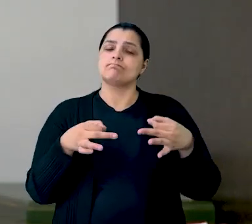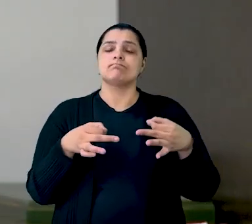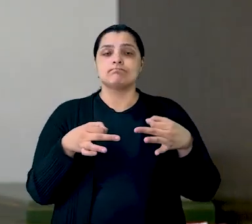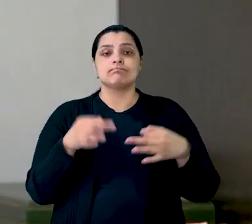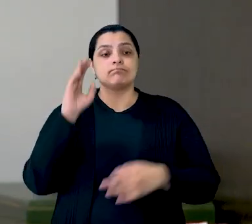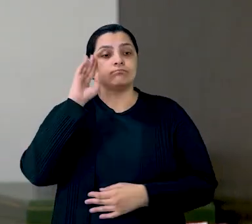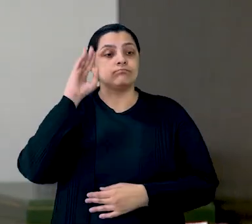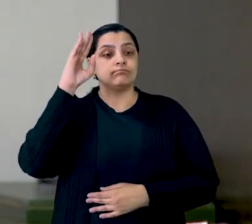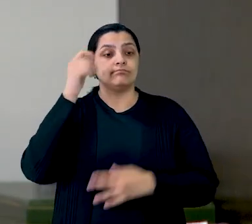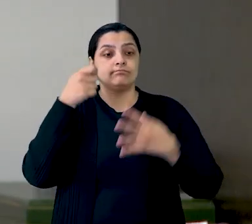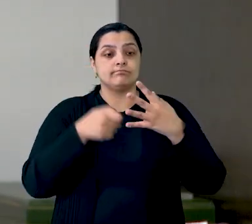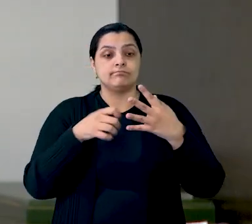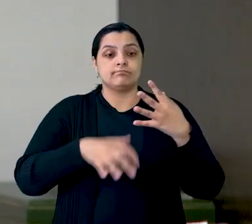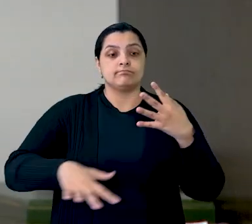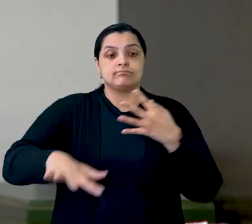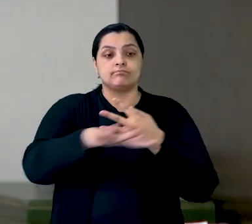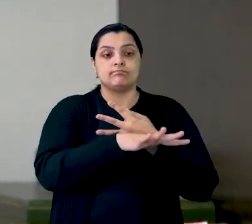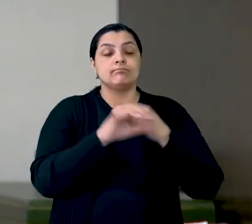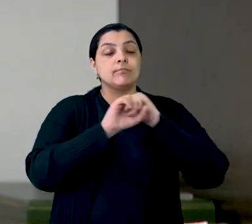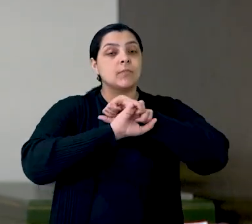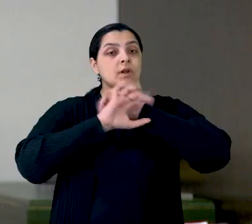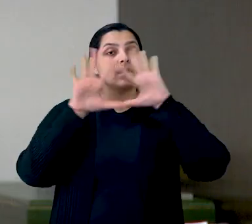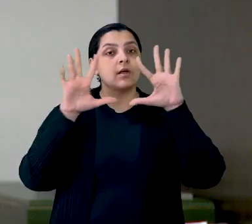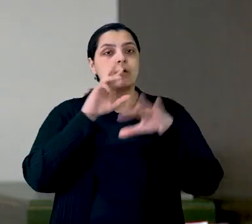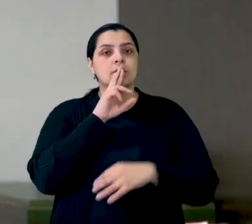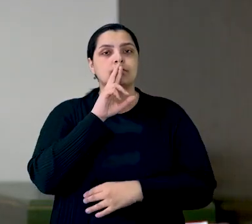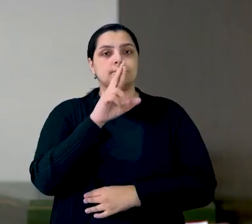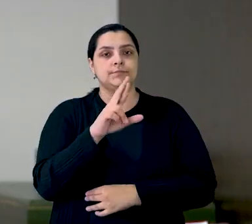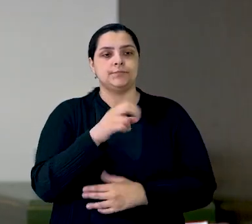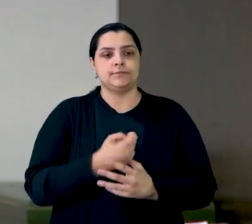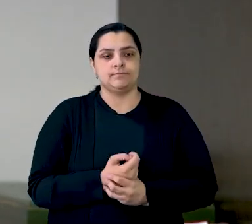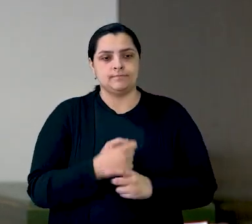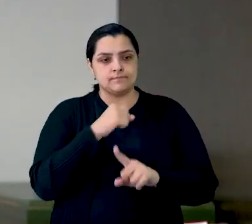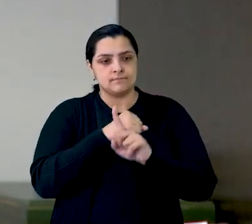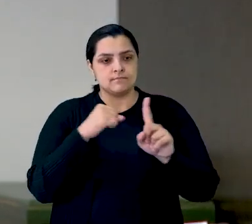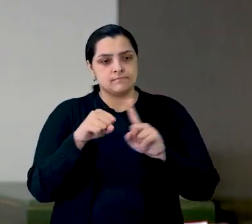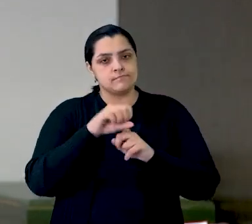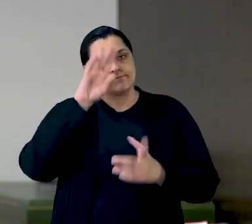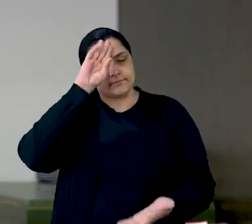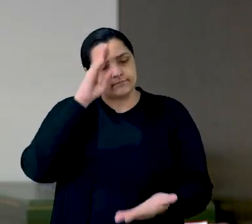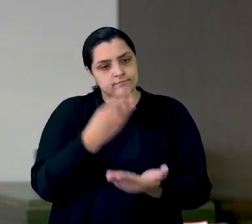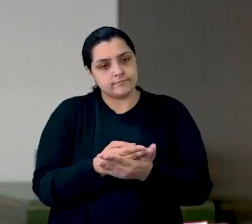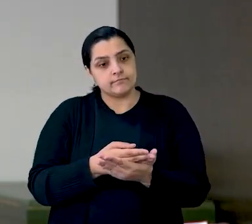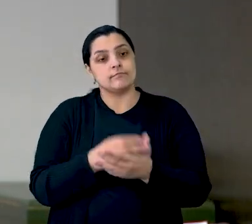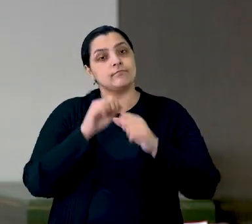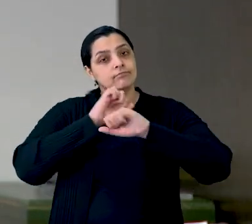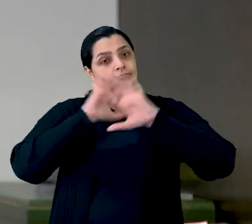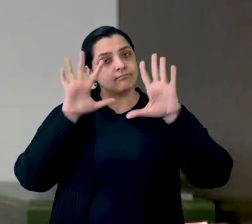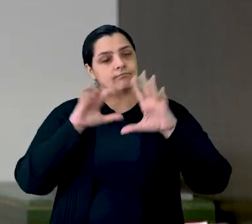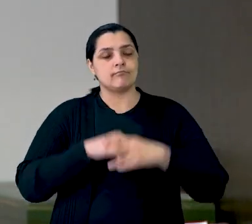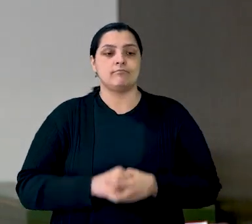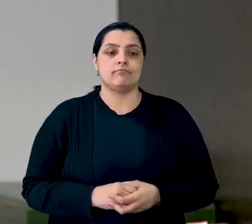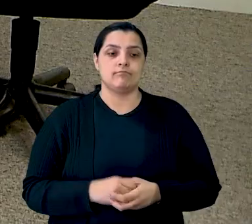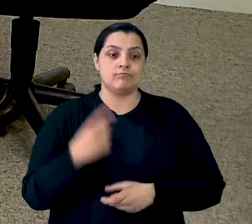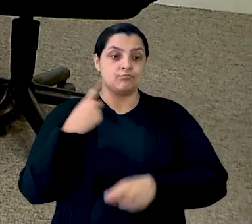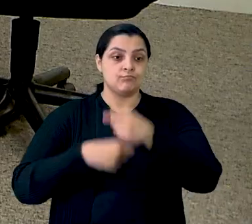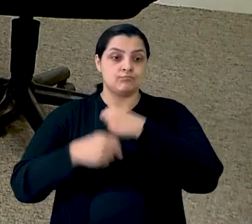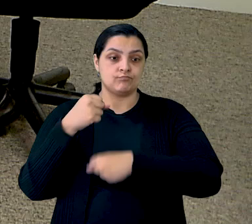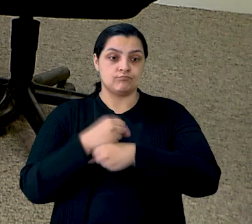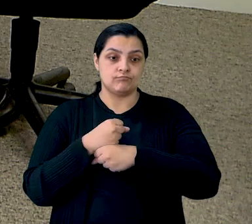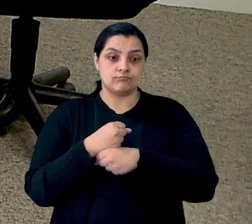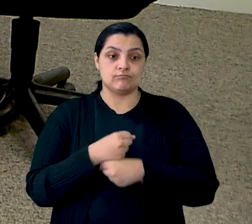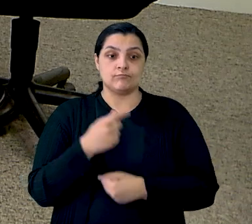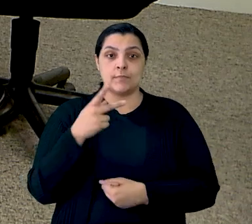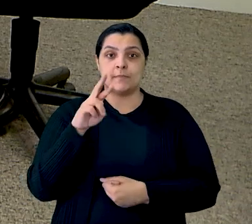e que haja um ponto fundamental da jurisprudência, que é a transparência. A sociedade acredita no judiciário a partir da transparência. No ano